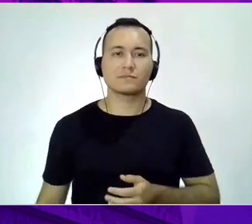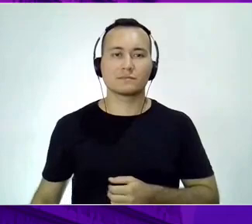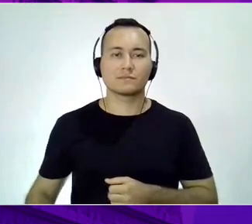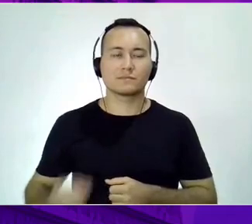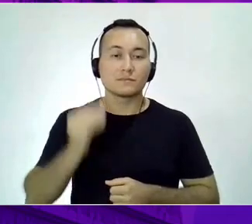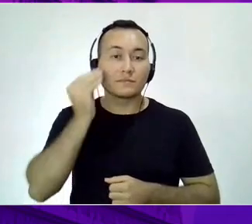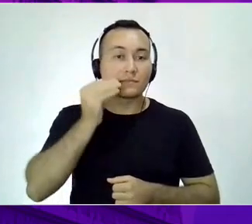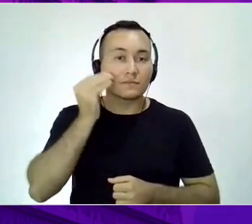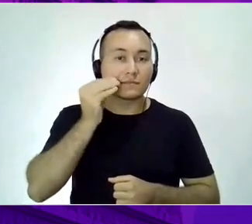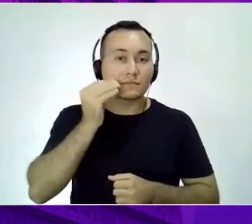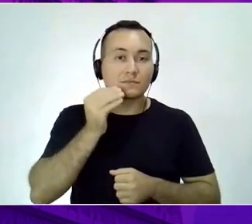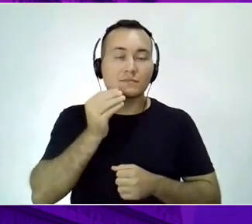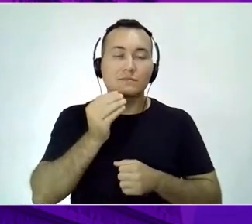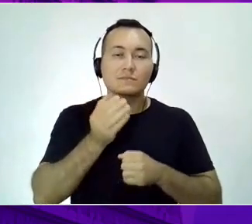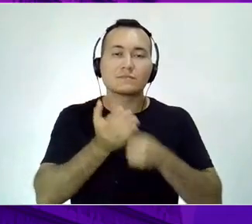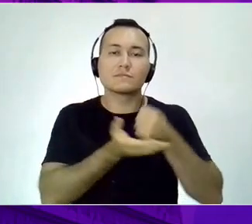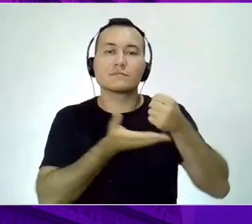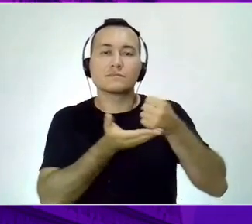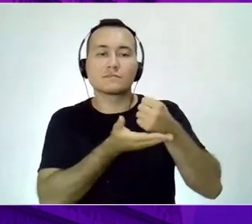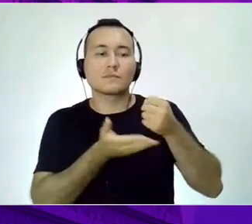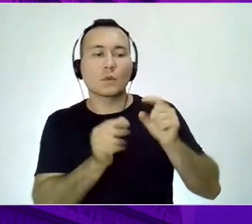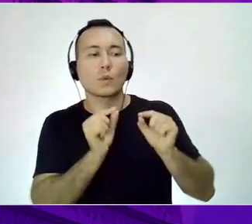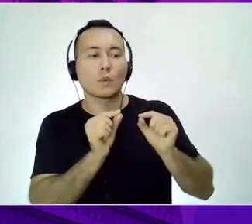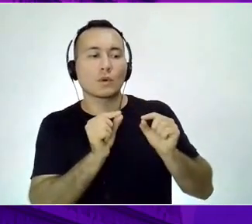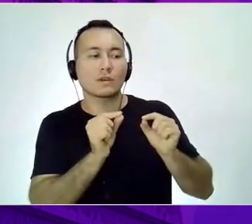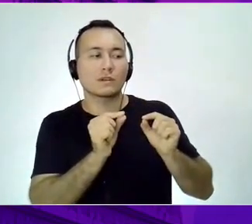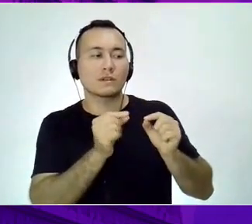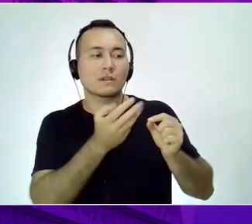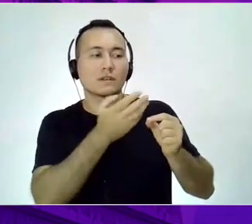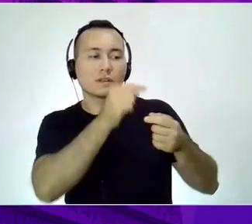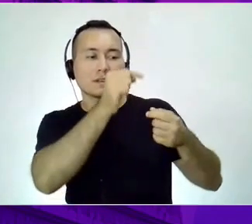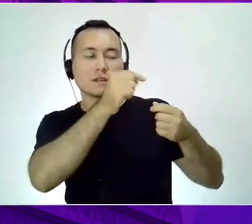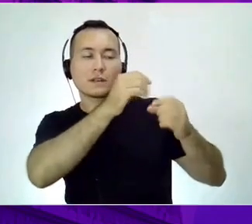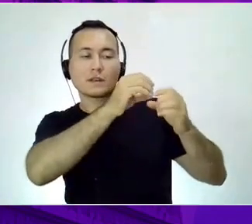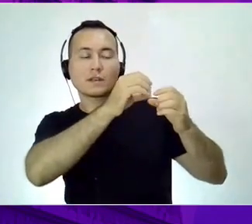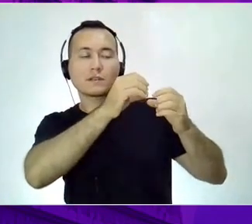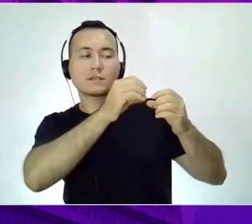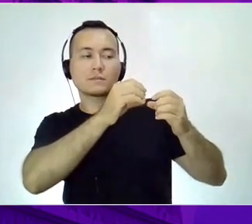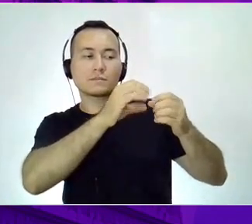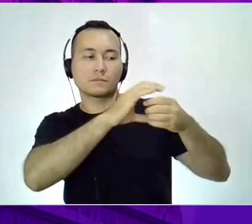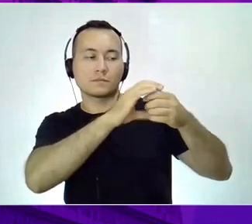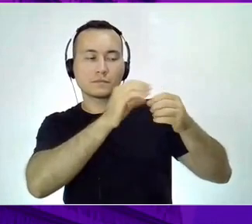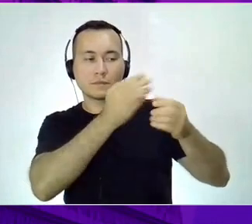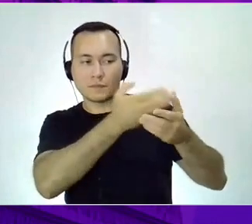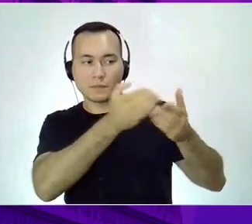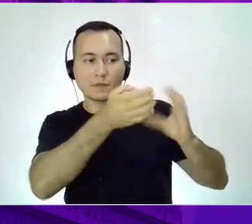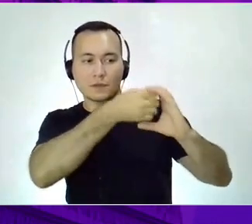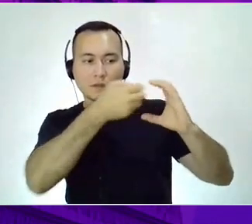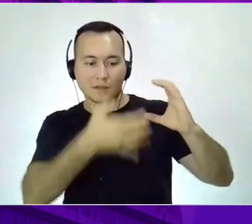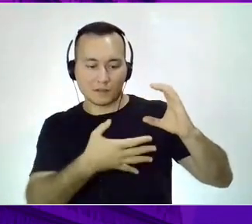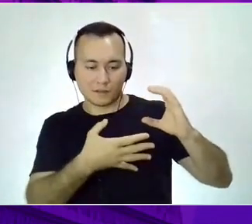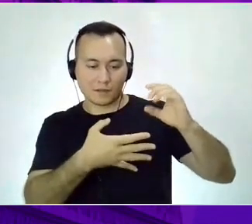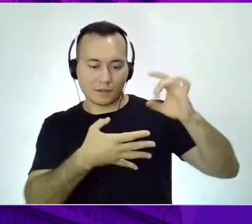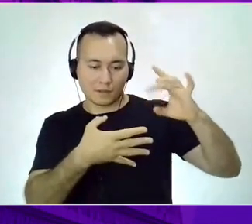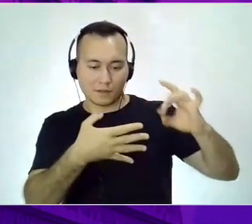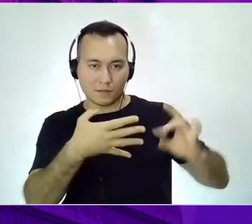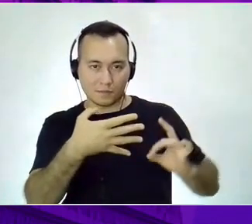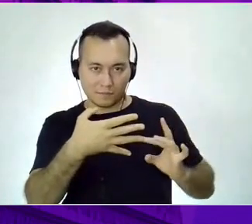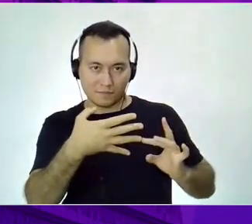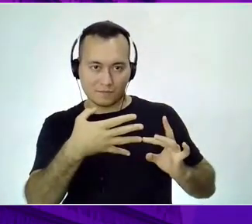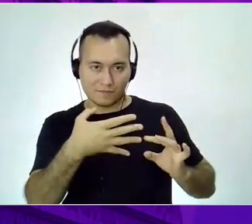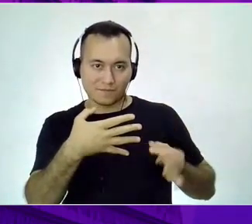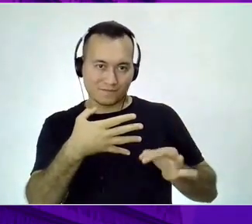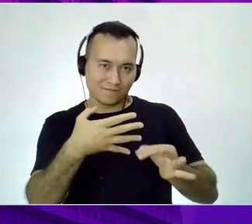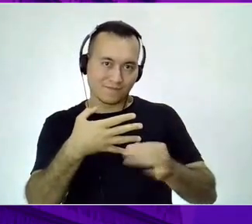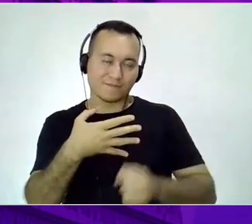50 anos. Verdade. Mas, normalmente, a gente usa a especificação para gerar